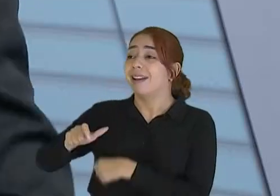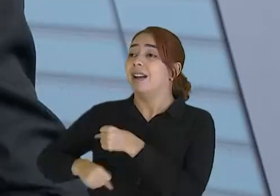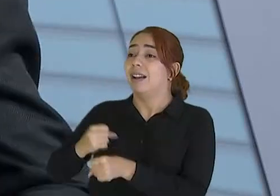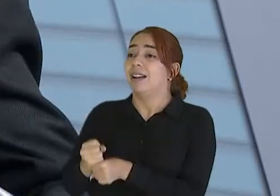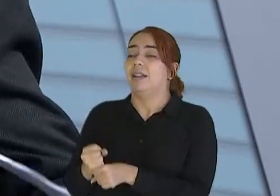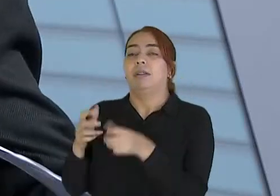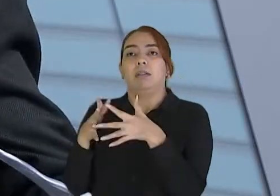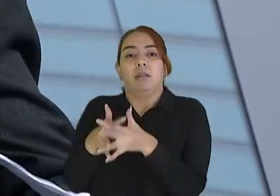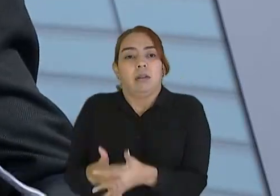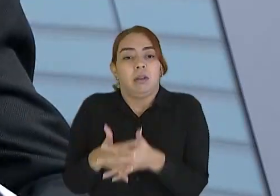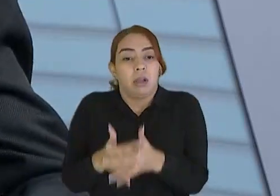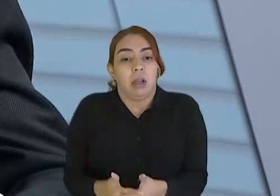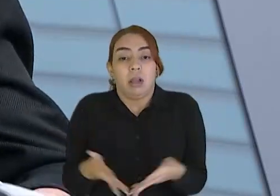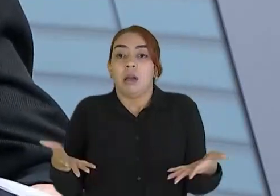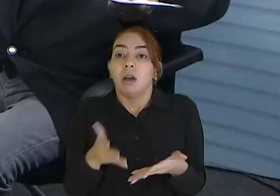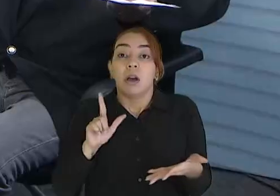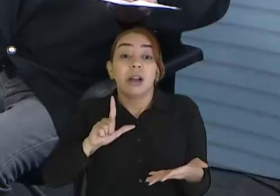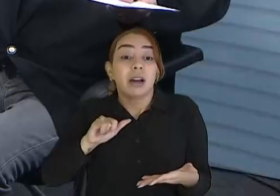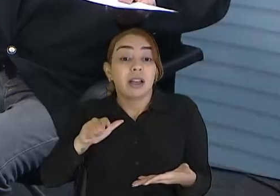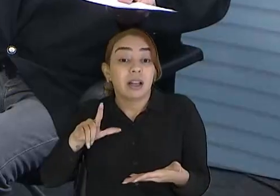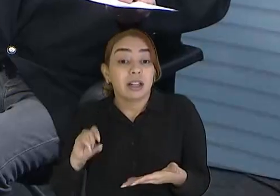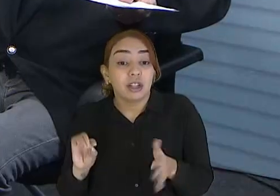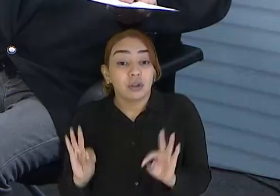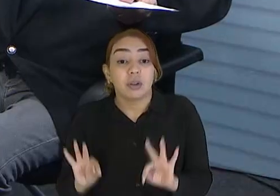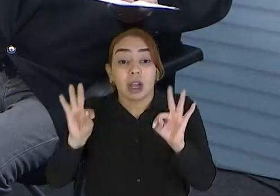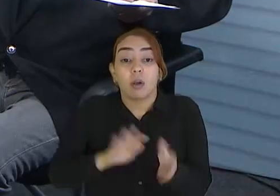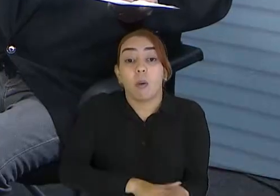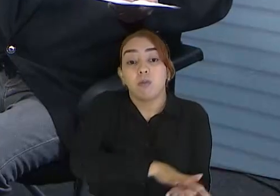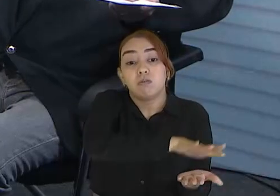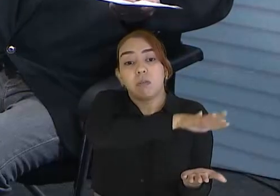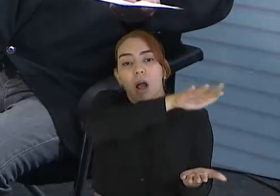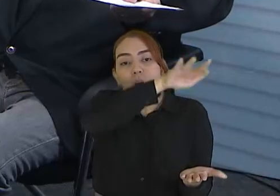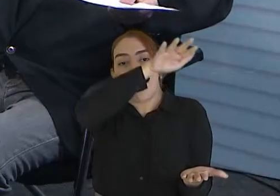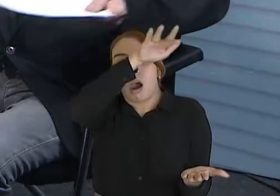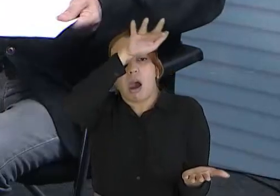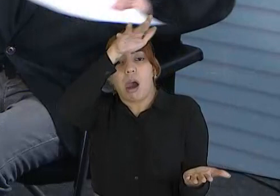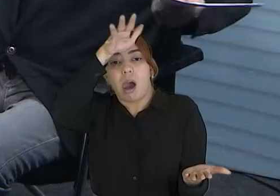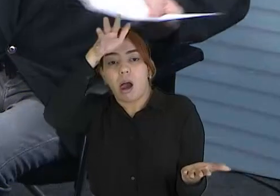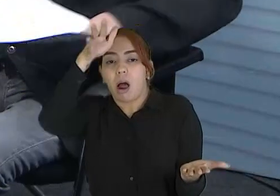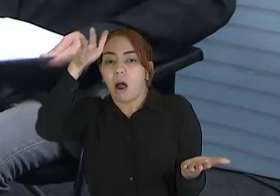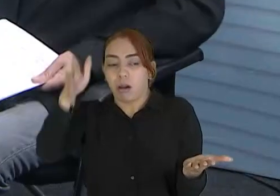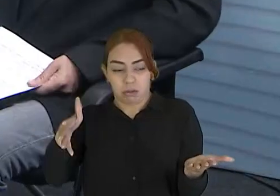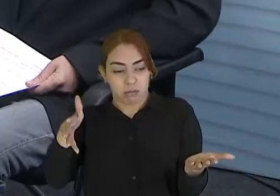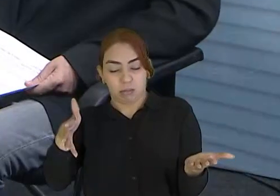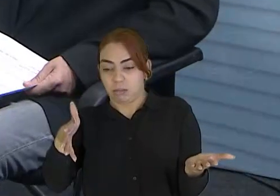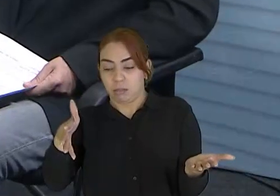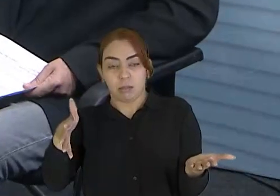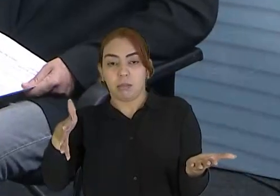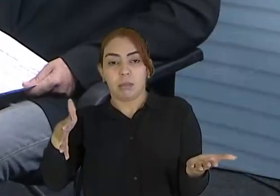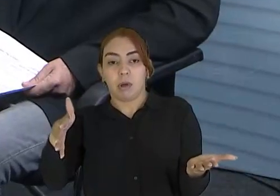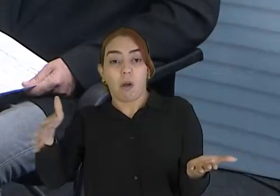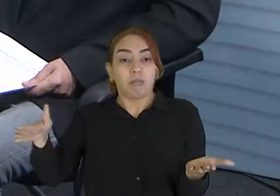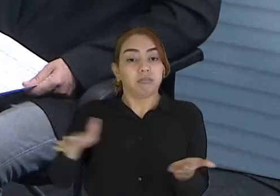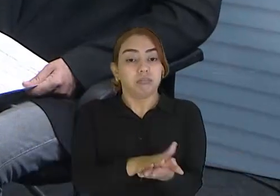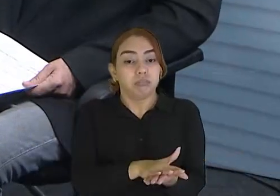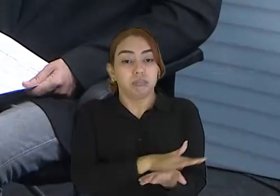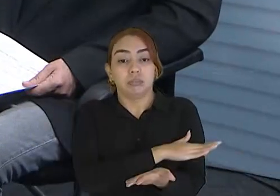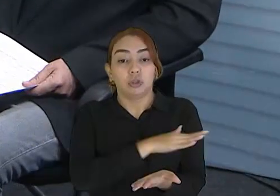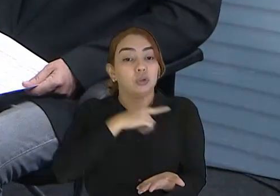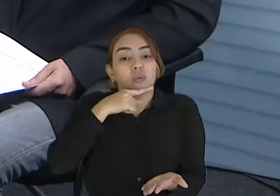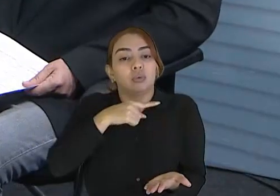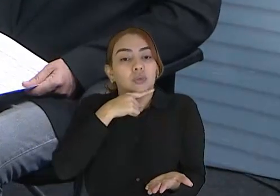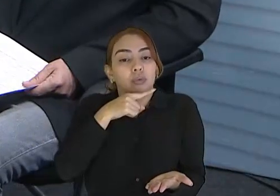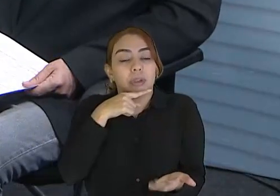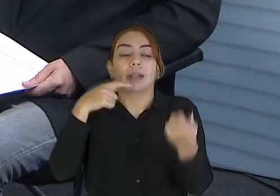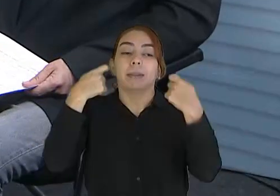temos uma montanha de lixo eletrônico. Como é que a gente vai dar fim nisso? É tudo um grande problema. É um problema